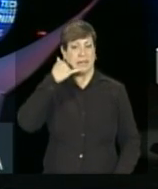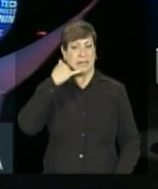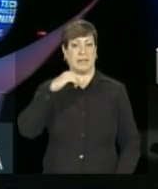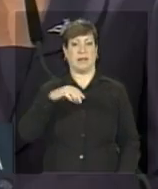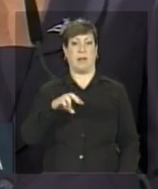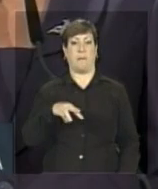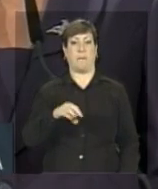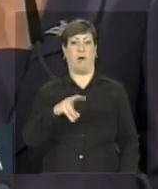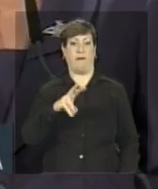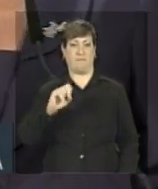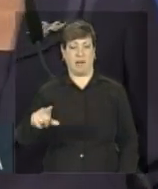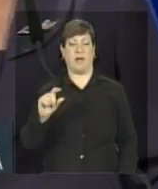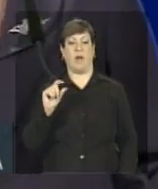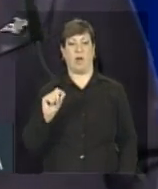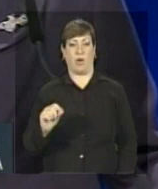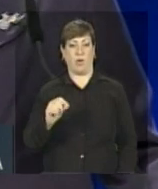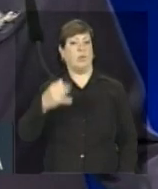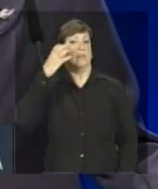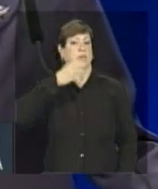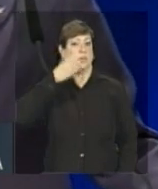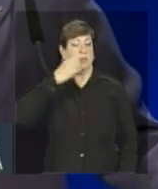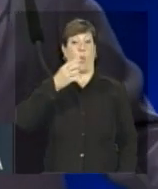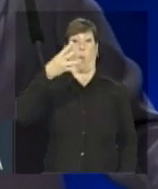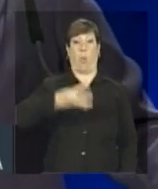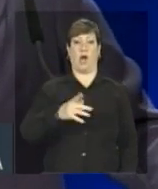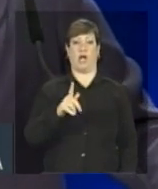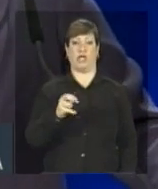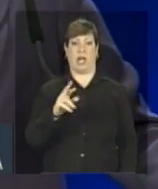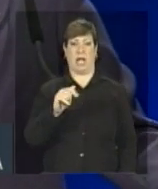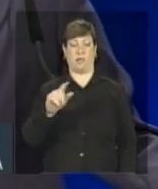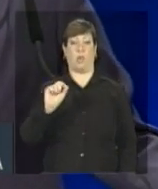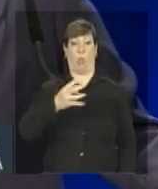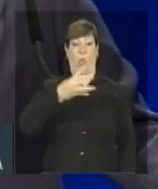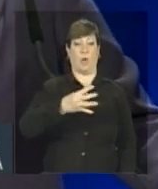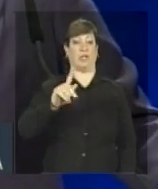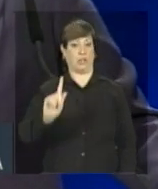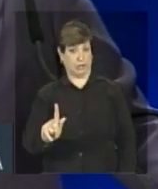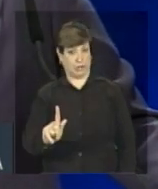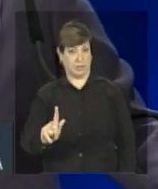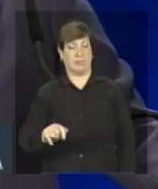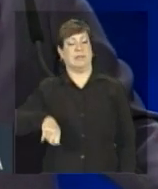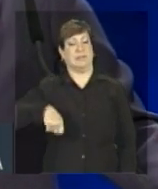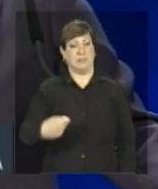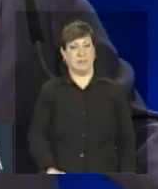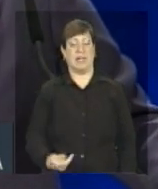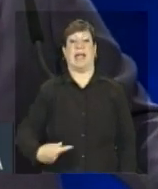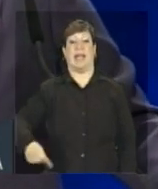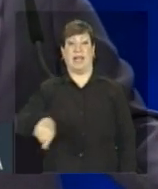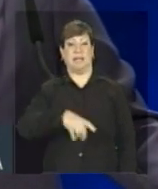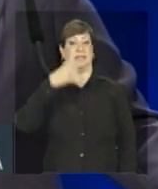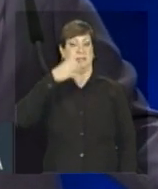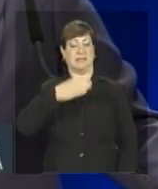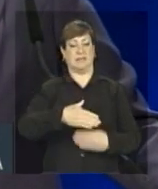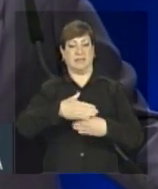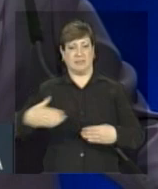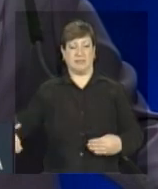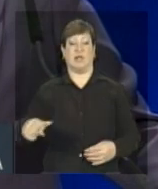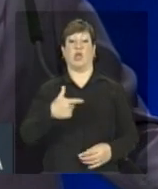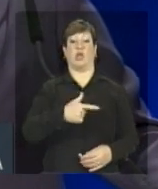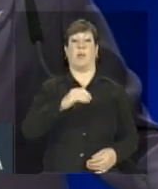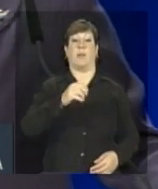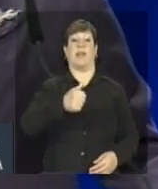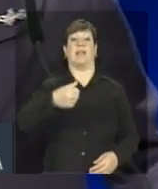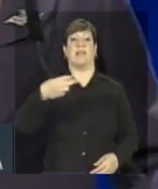de quarta geração. Estaremos operando nestas faixas ainda em